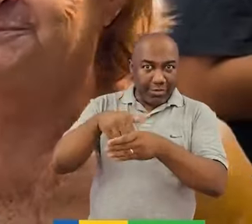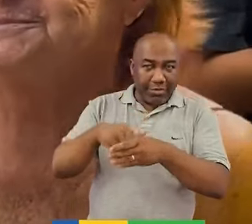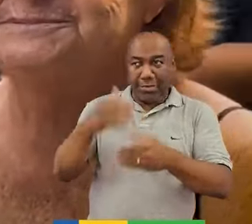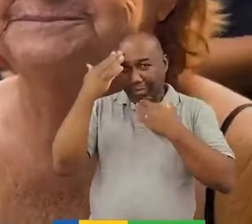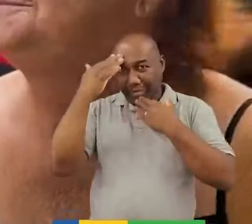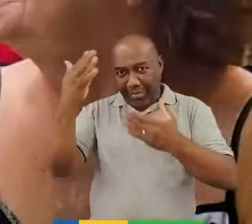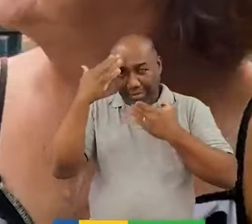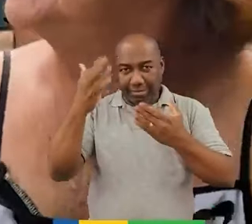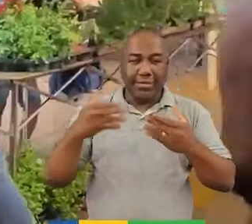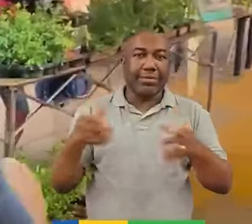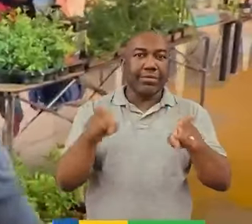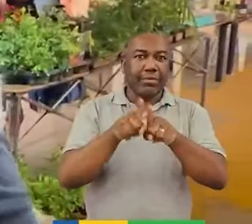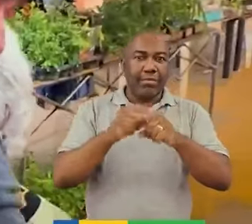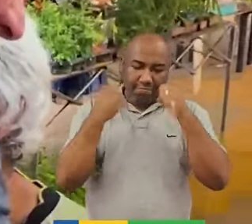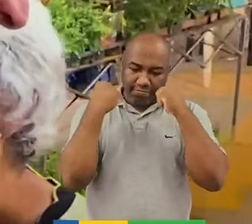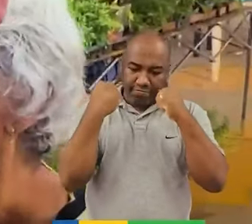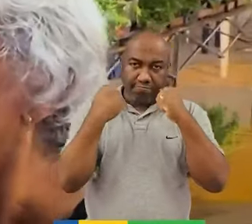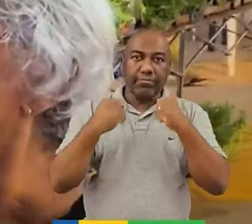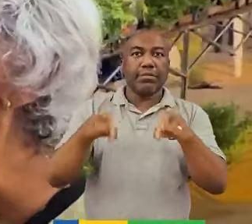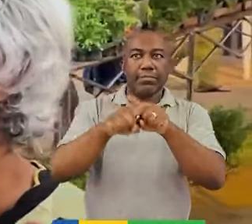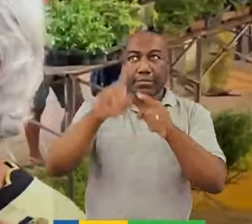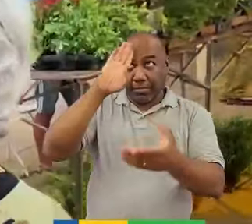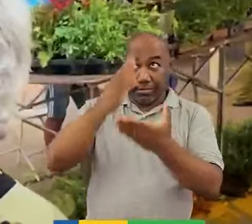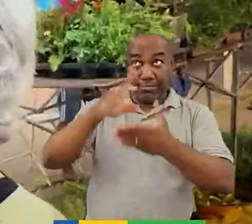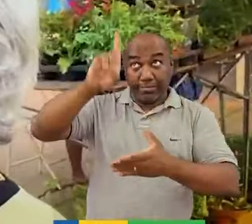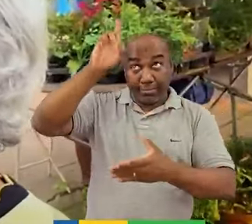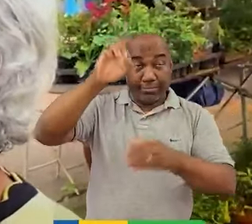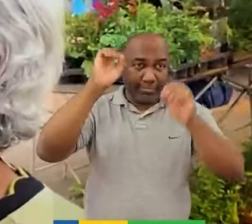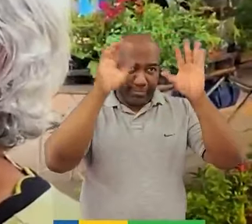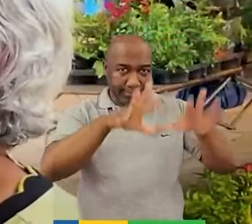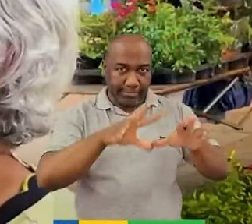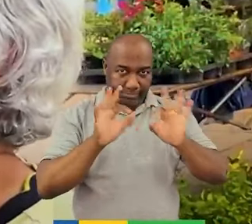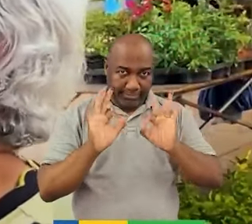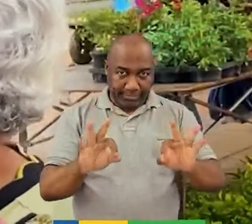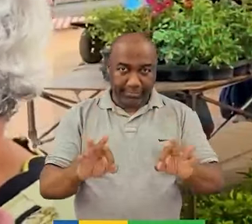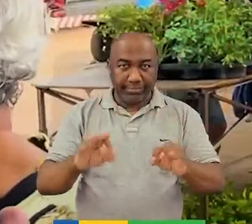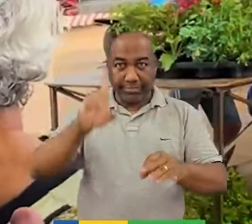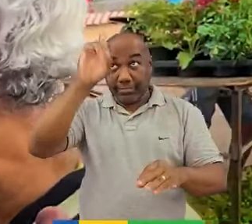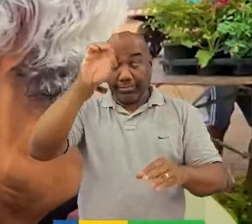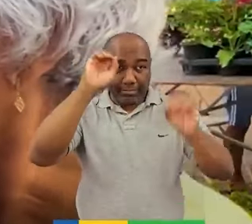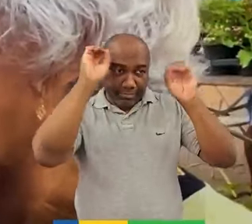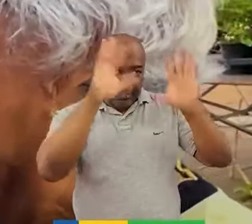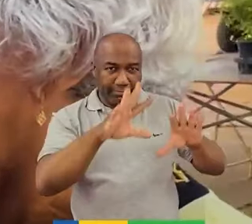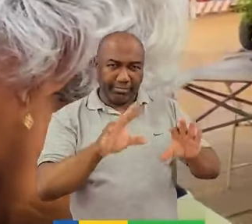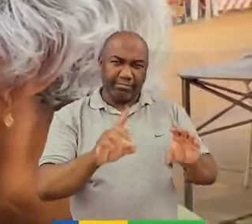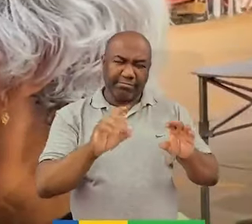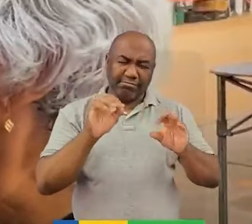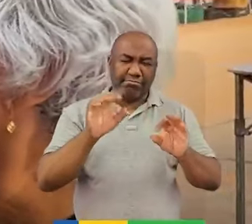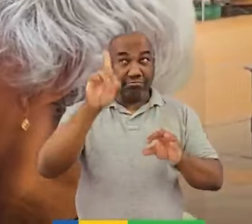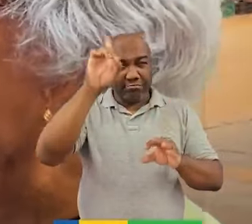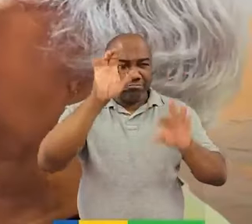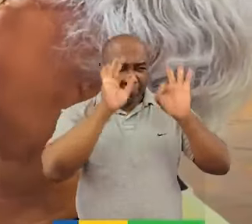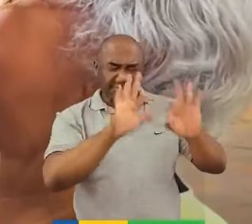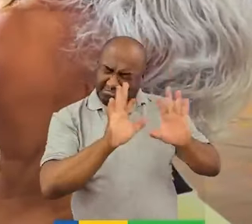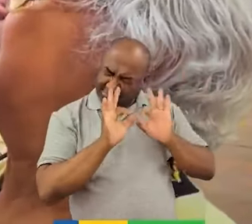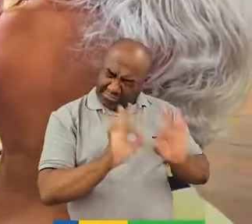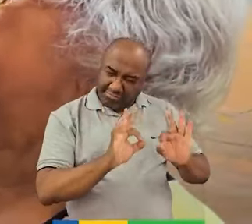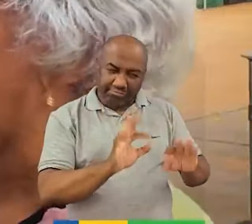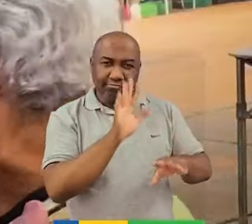Amém. Obrigado, tá? Força e tenha fé em Deus. Fé em Deus, que Deus vai te